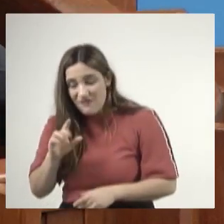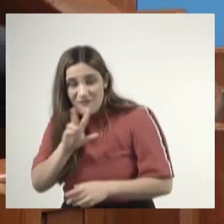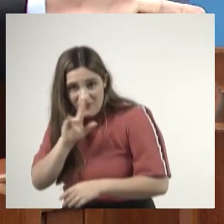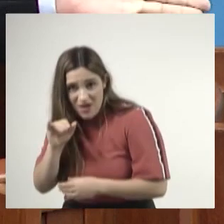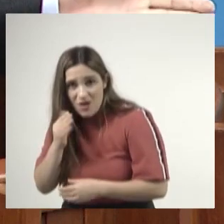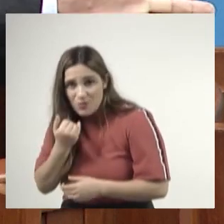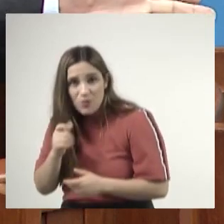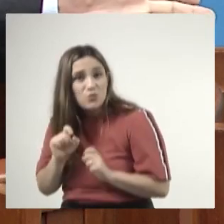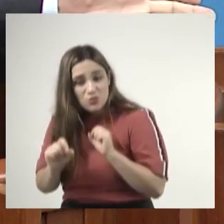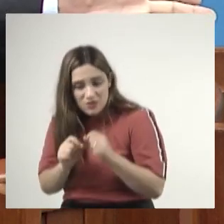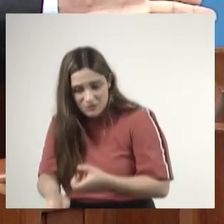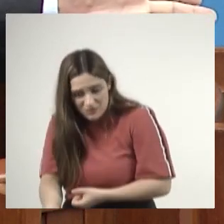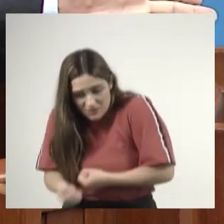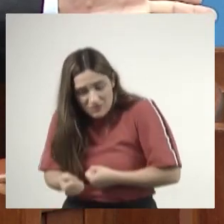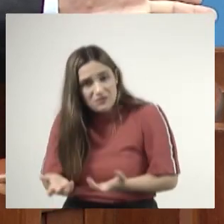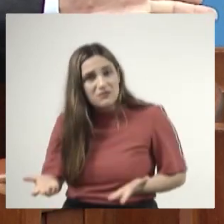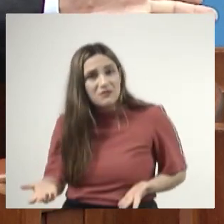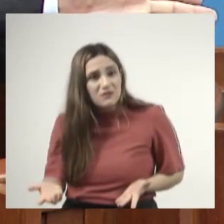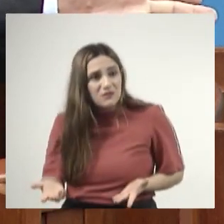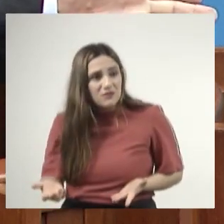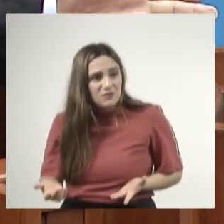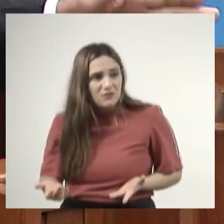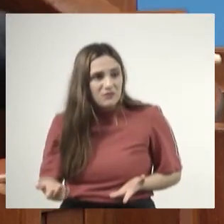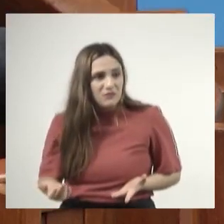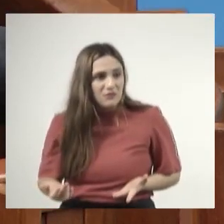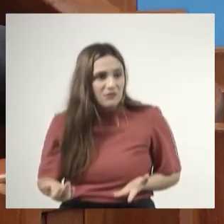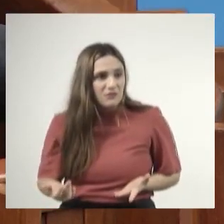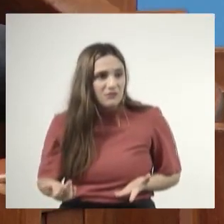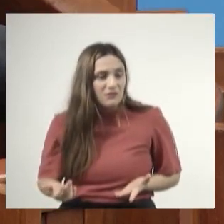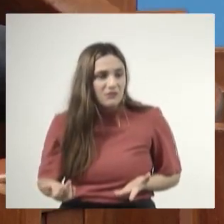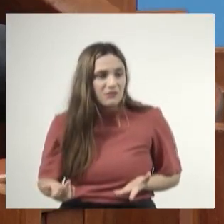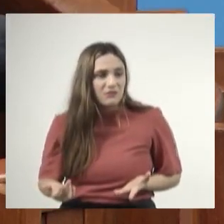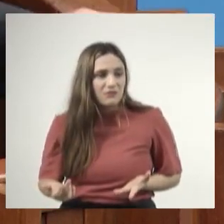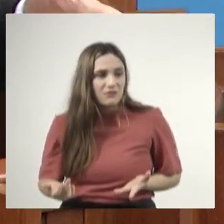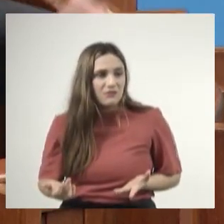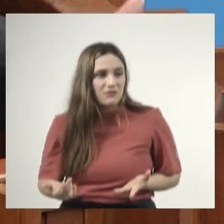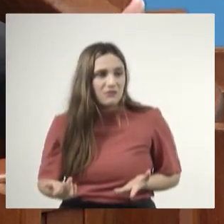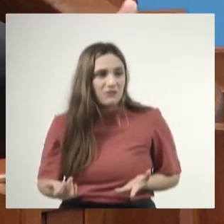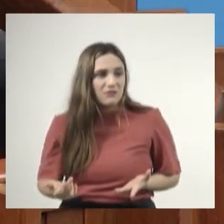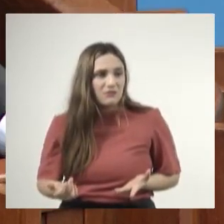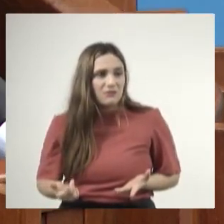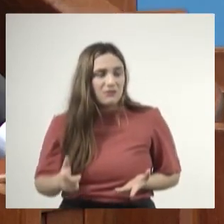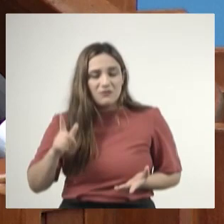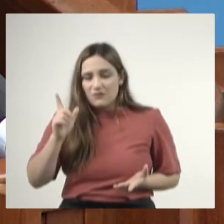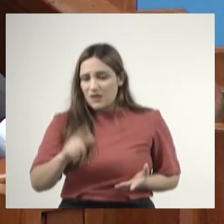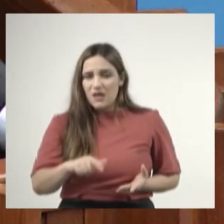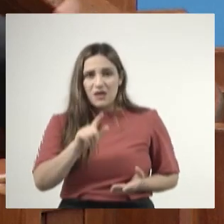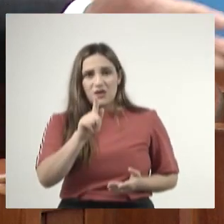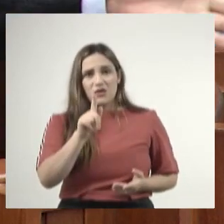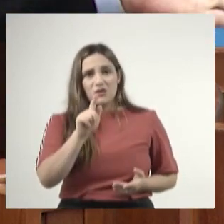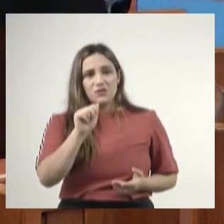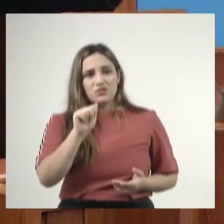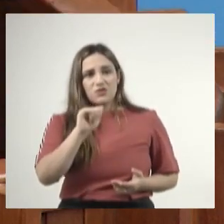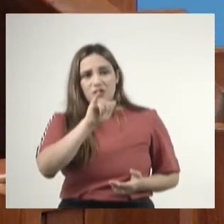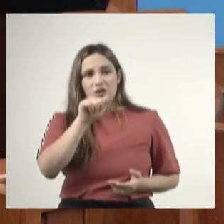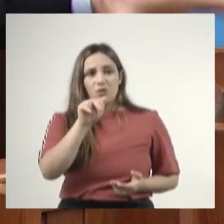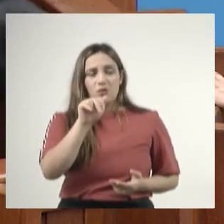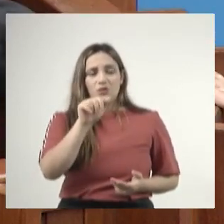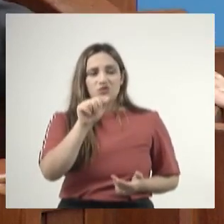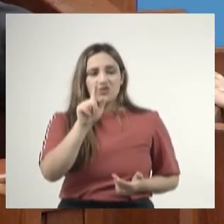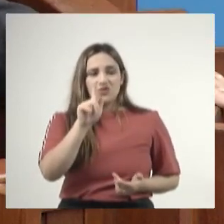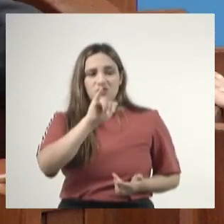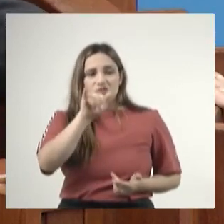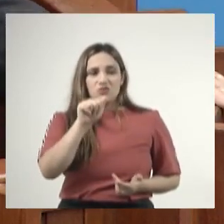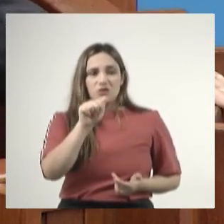Rachioca, Jaguapiru e Bororó não é mais uma reserva indígena, é um distrito de Dourados, é 11 ou 12 ou